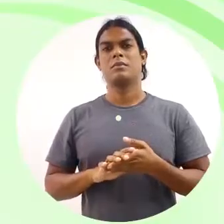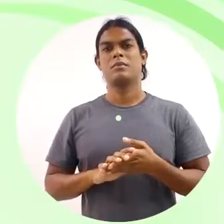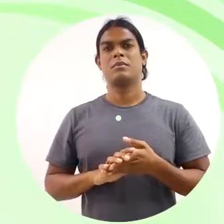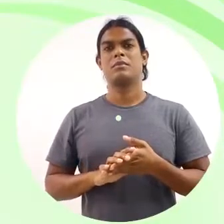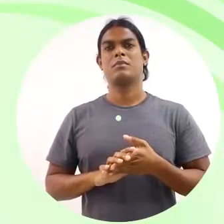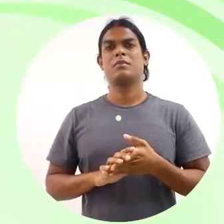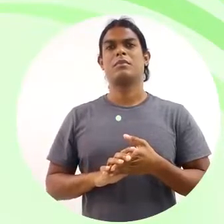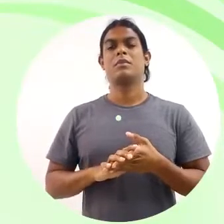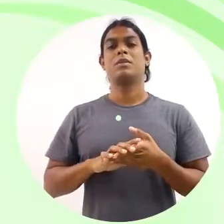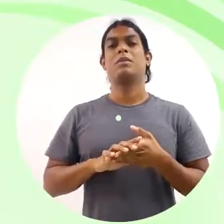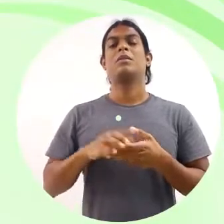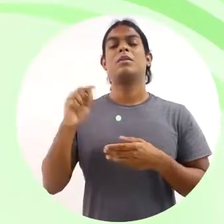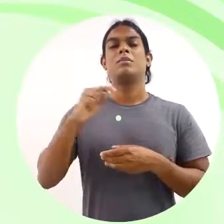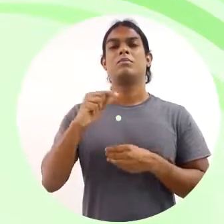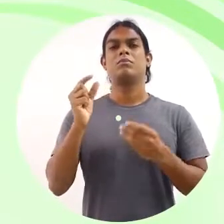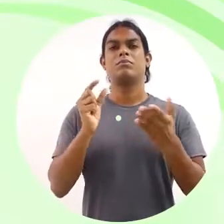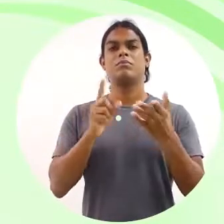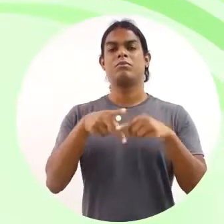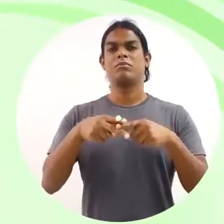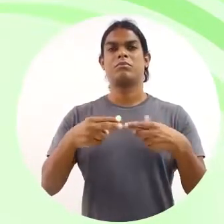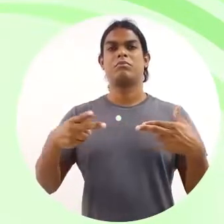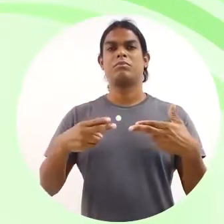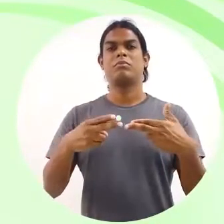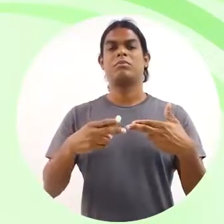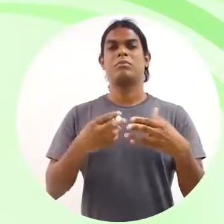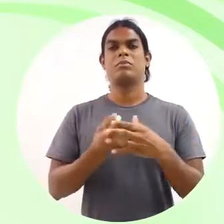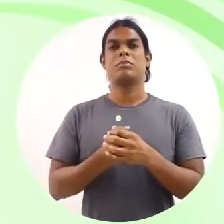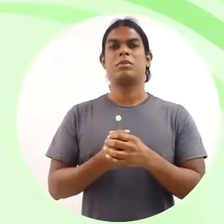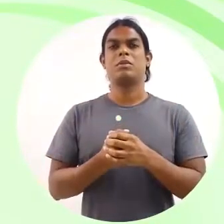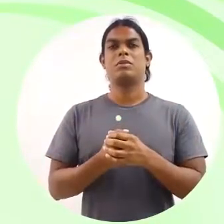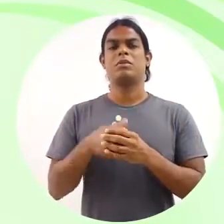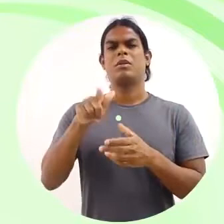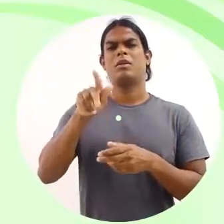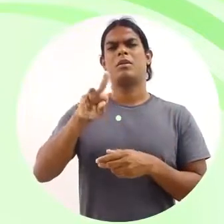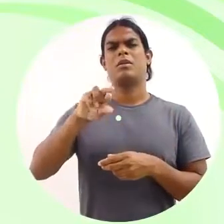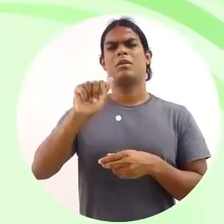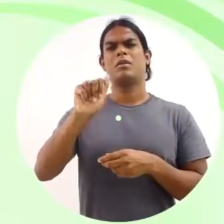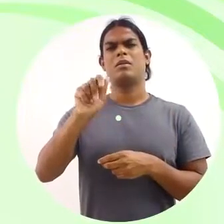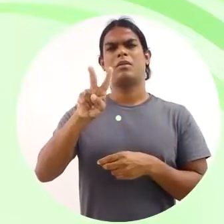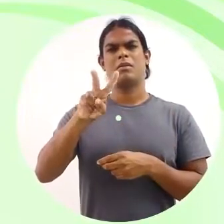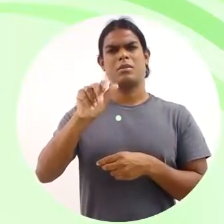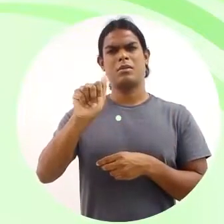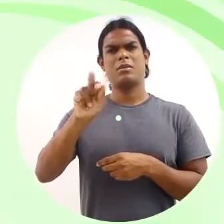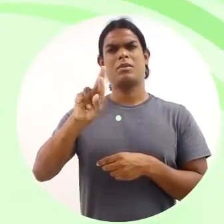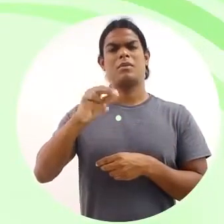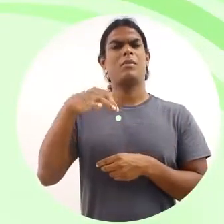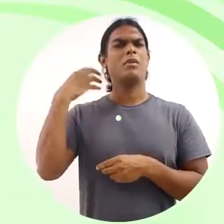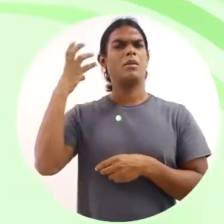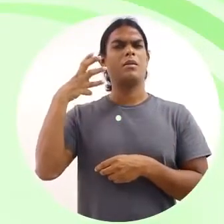O podcast é uma ferramenta interessante para gravar áudio e assim também disseminar conhecimentos.